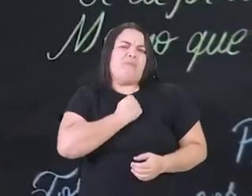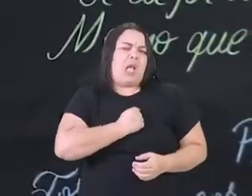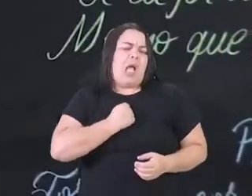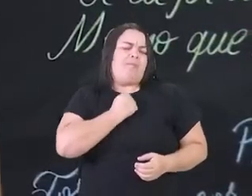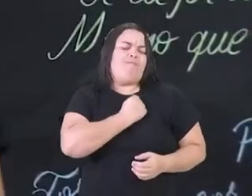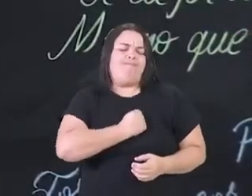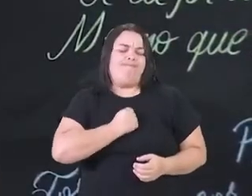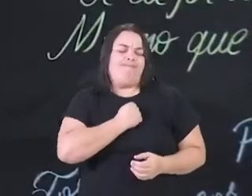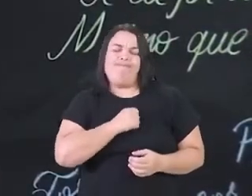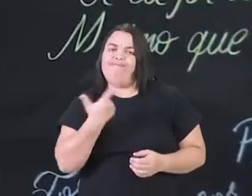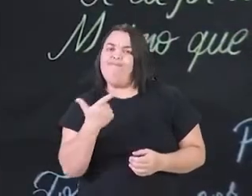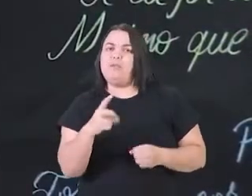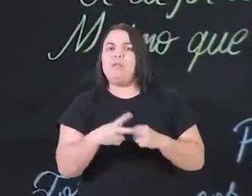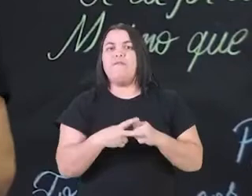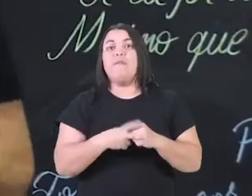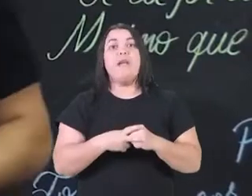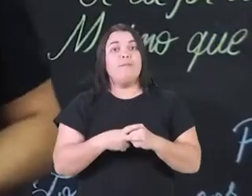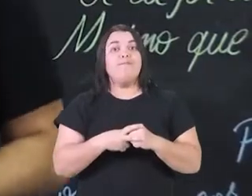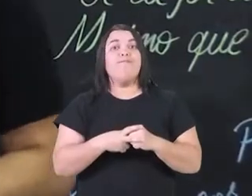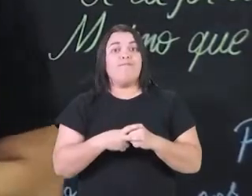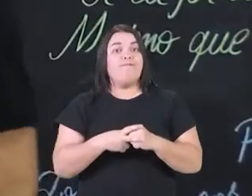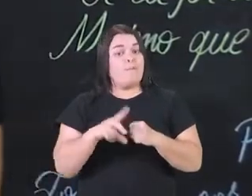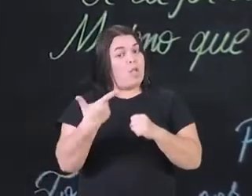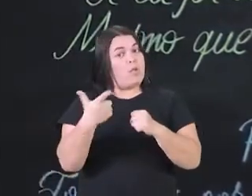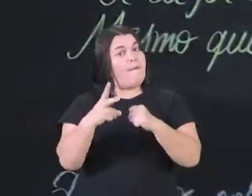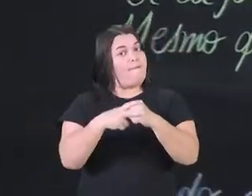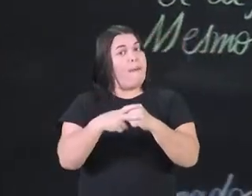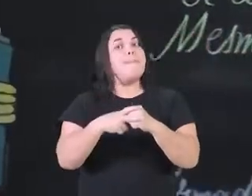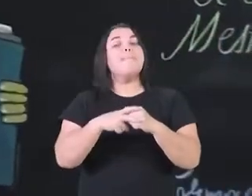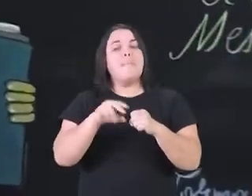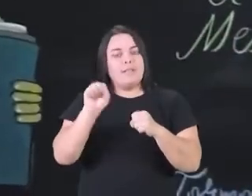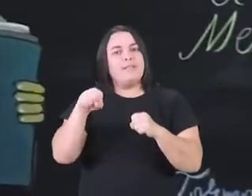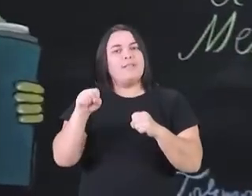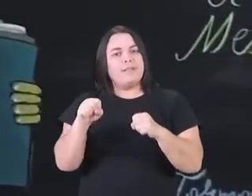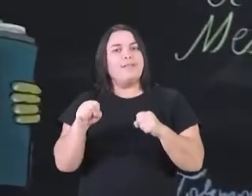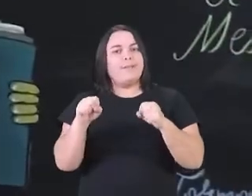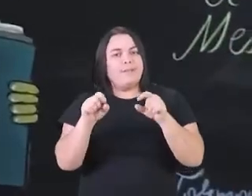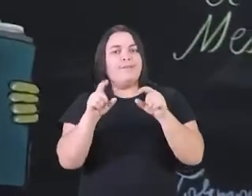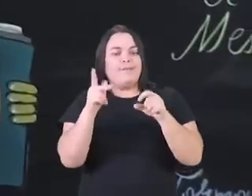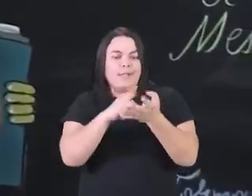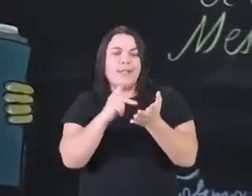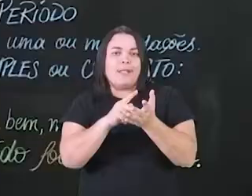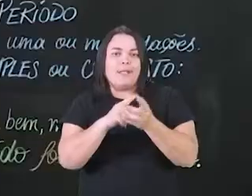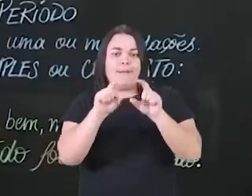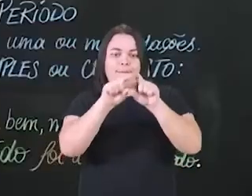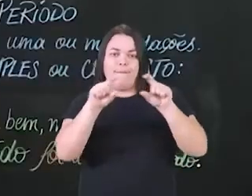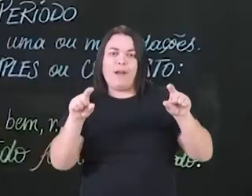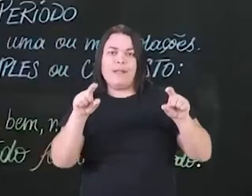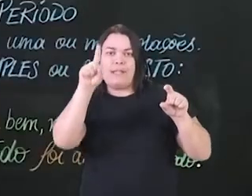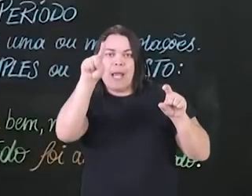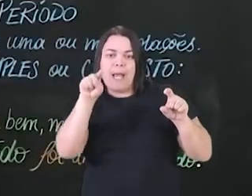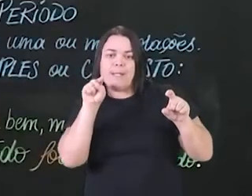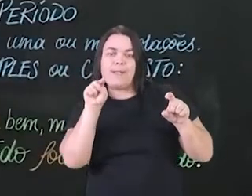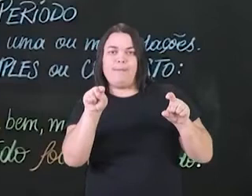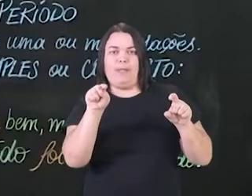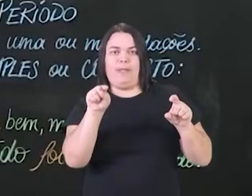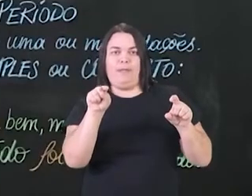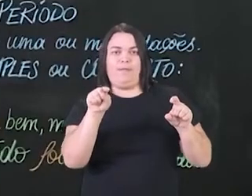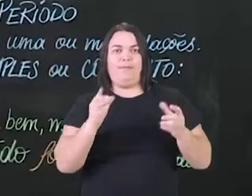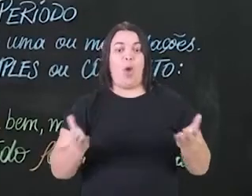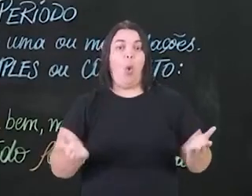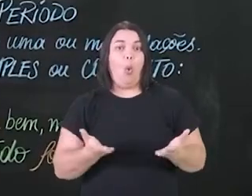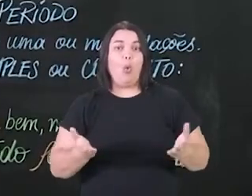por isso deixa de ser considerada uma frase. Nesse caso é uma frase exclamativa. Hoje é um dia